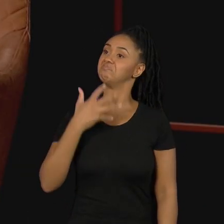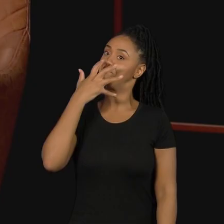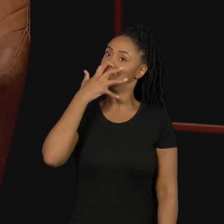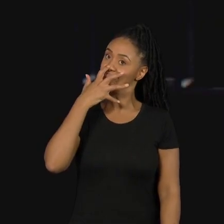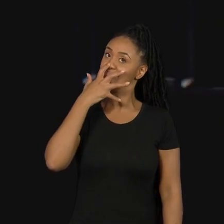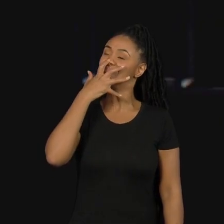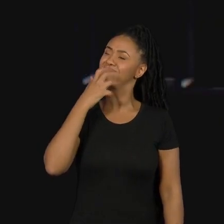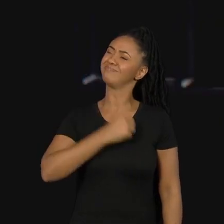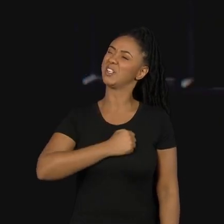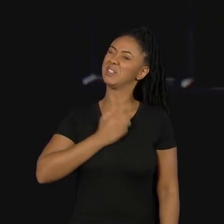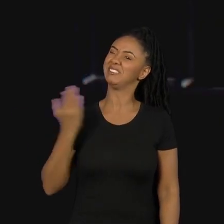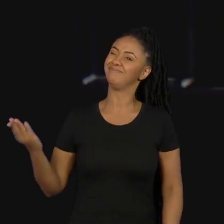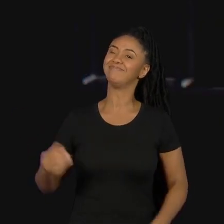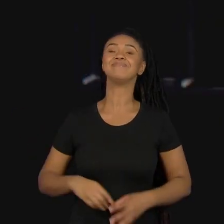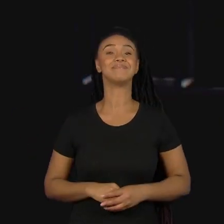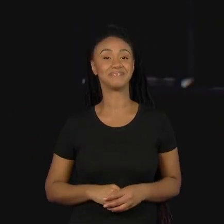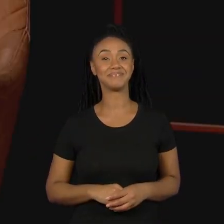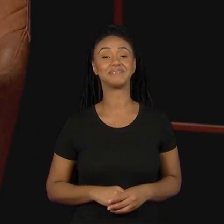salvar a vida mesmo.